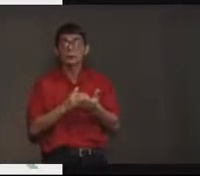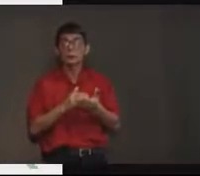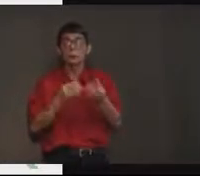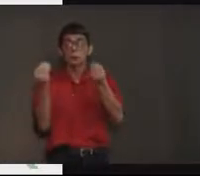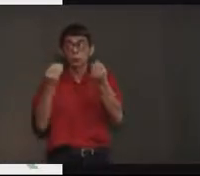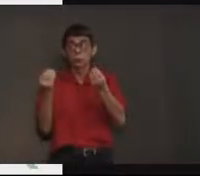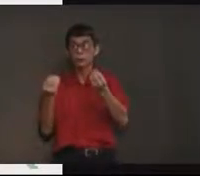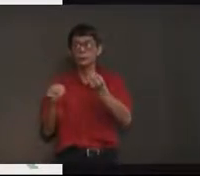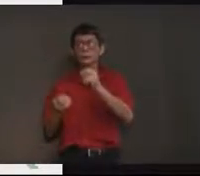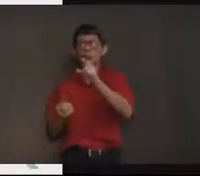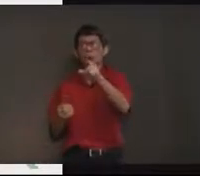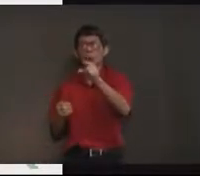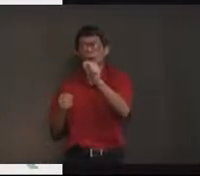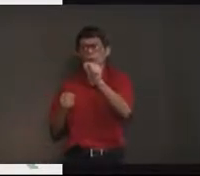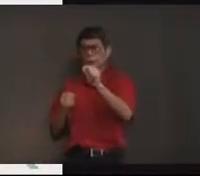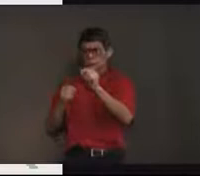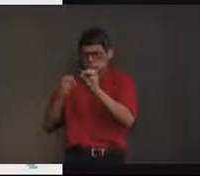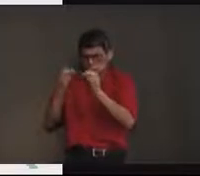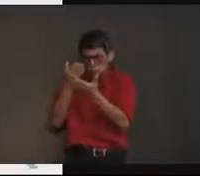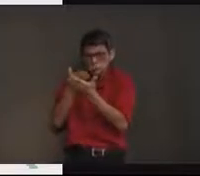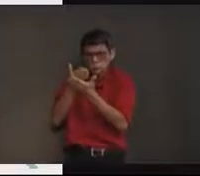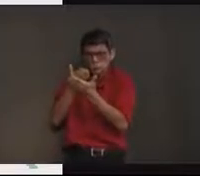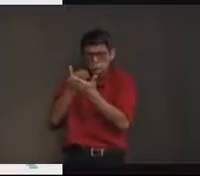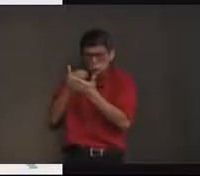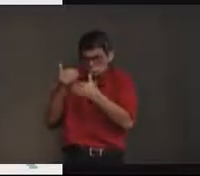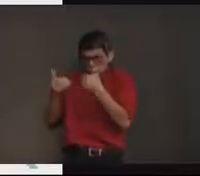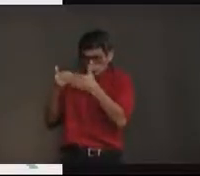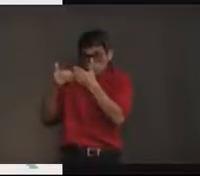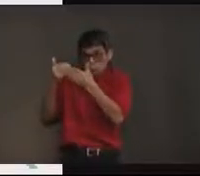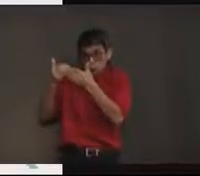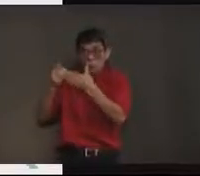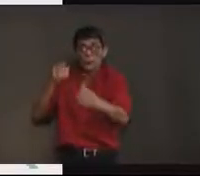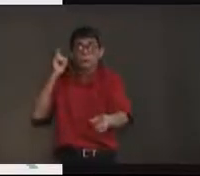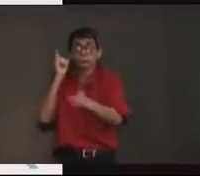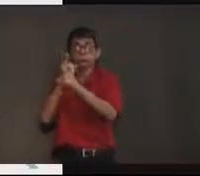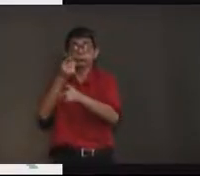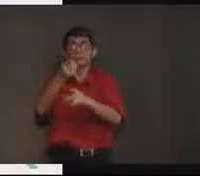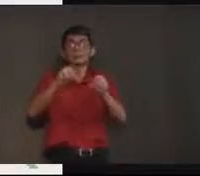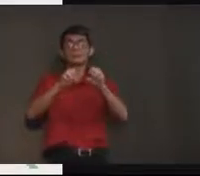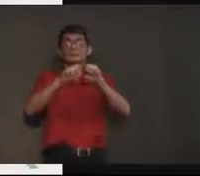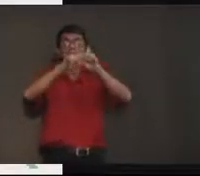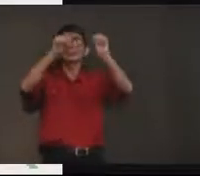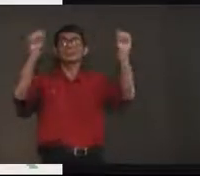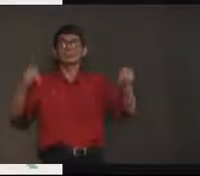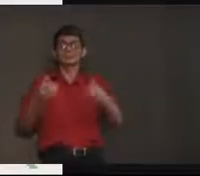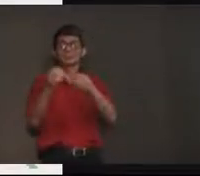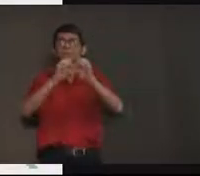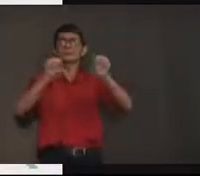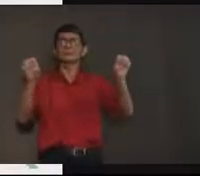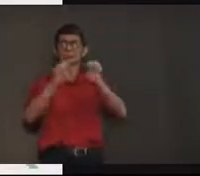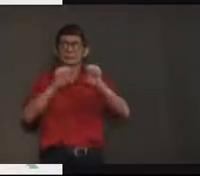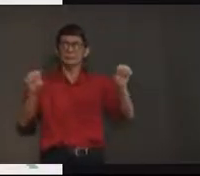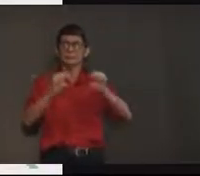chega nesse sistema e você revertendo estaria descrevendo em termos matemáticos aquela